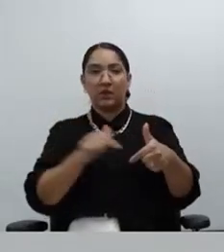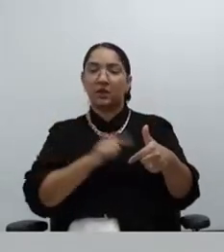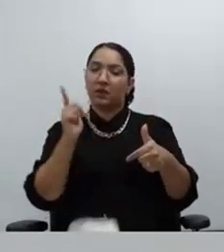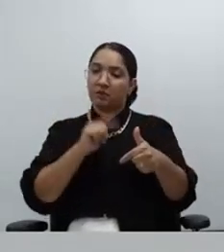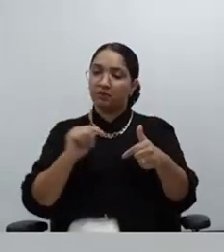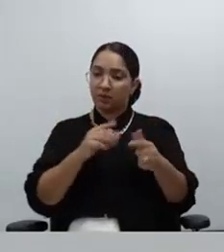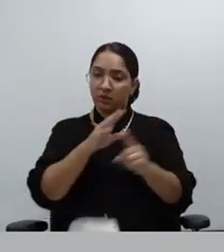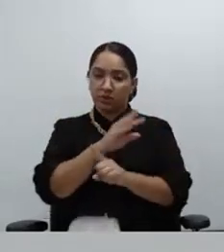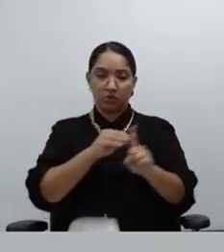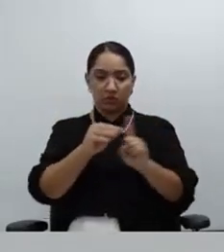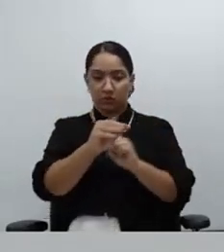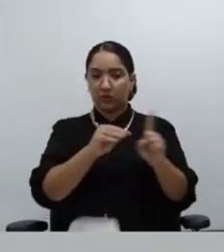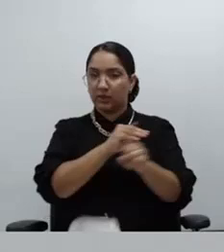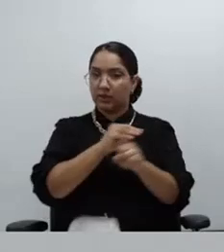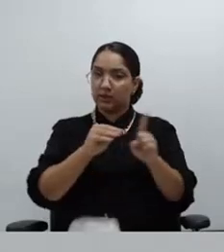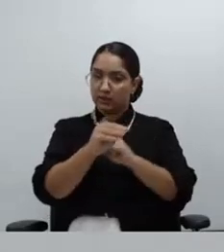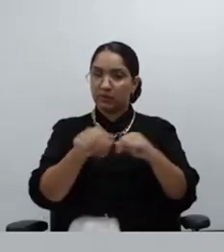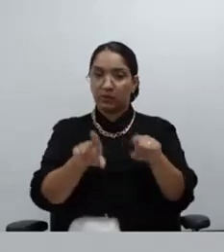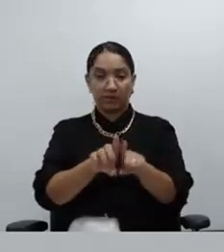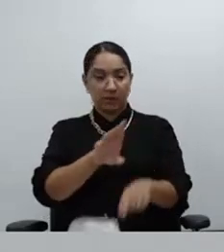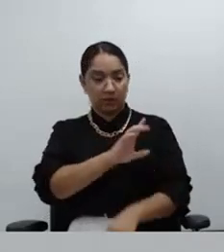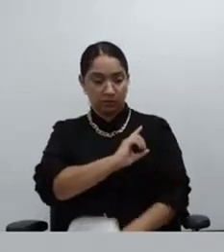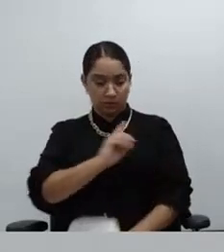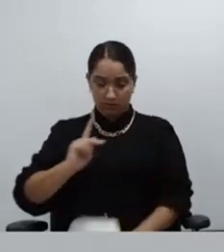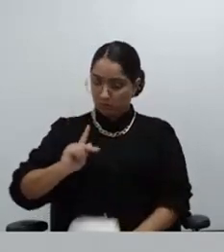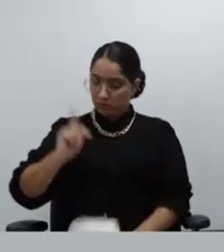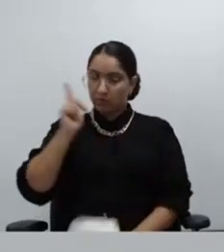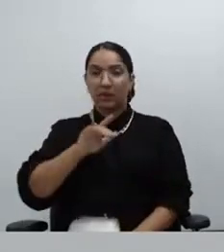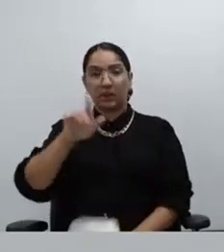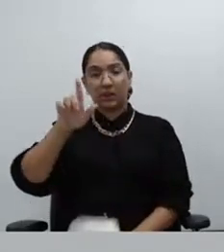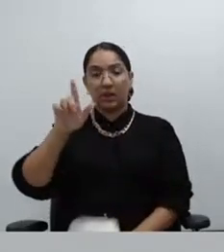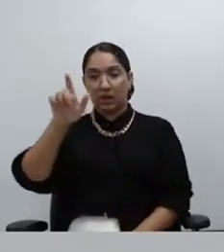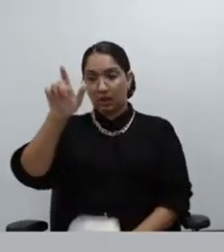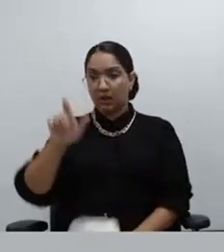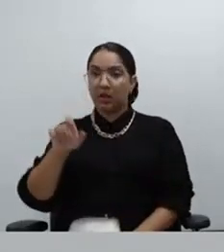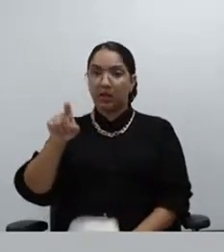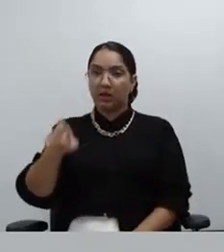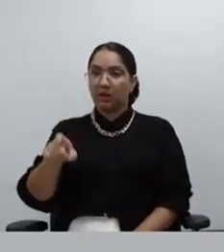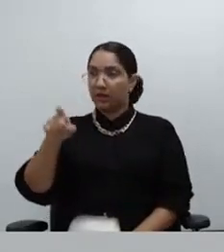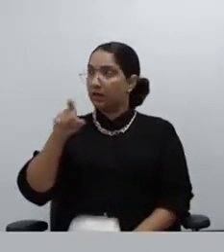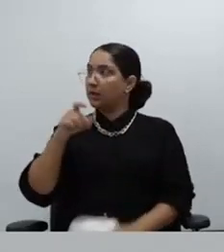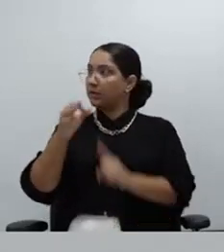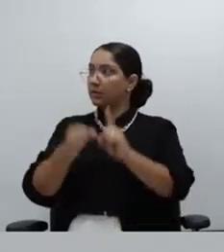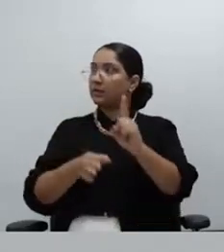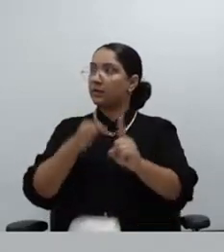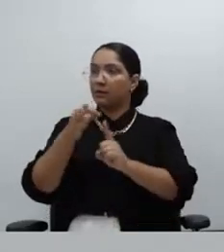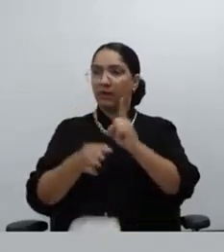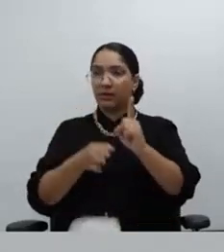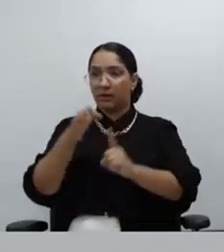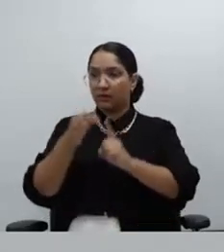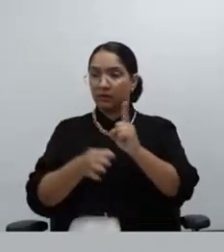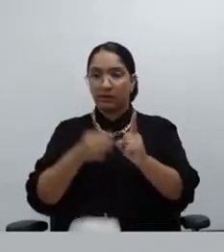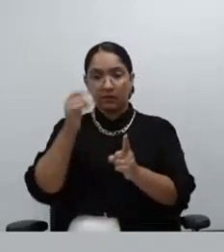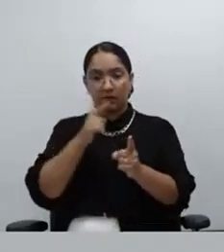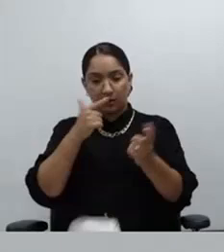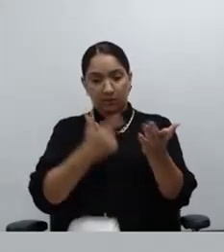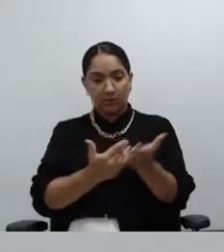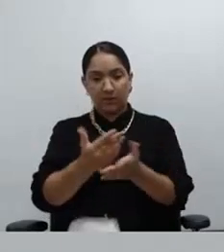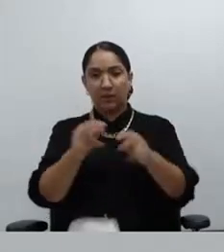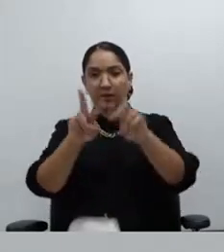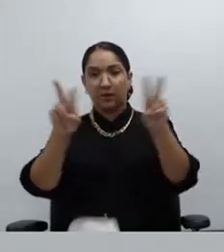Políticas Públicas, a ex-desembargadora Kenarique Bugiquianos, que brindou com uma visita. Há interesse